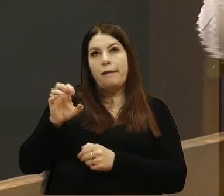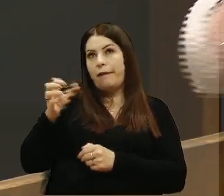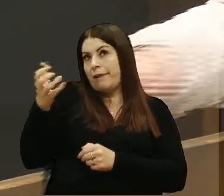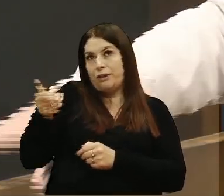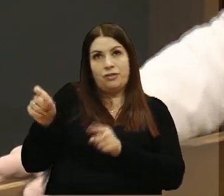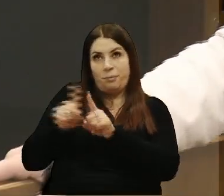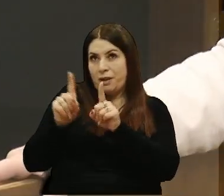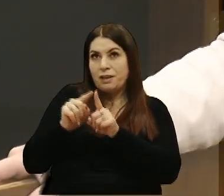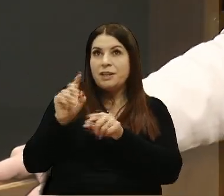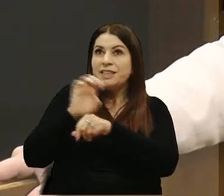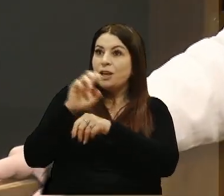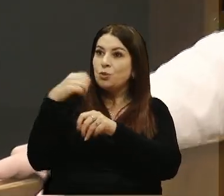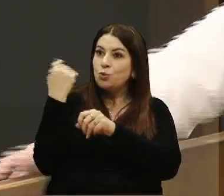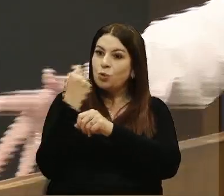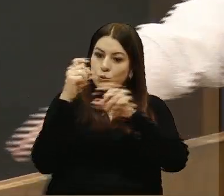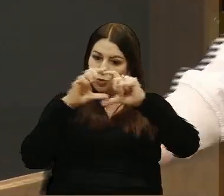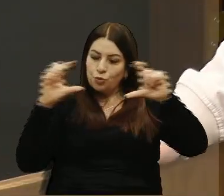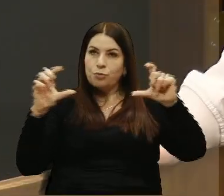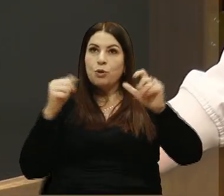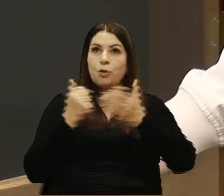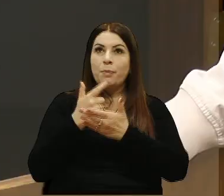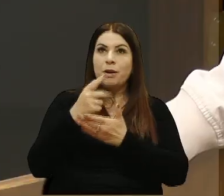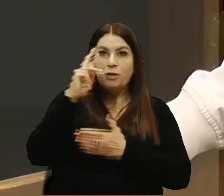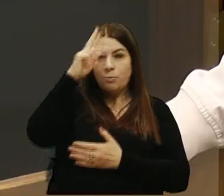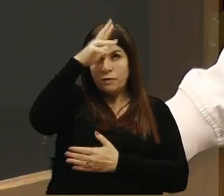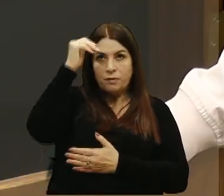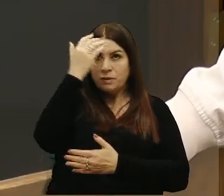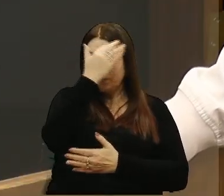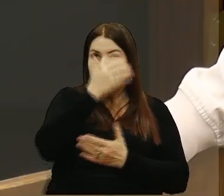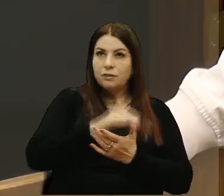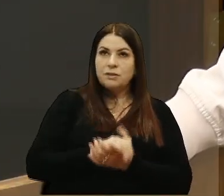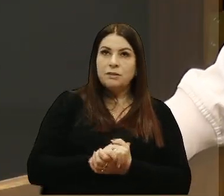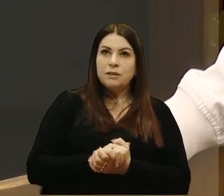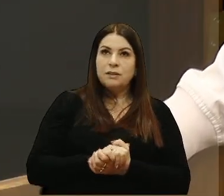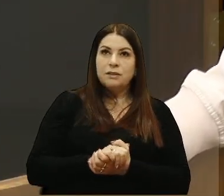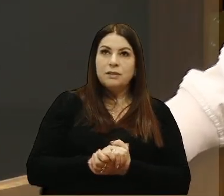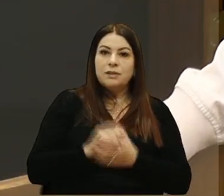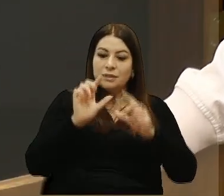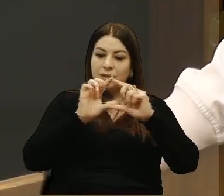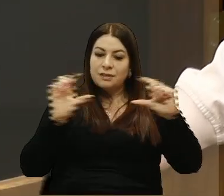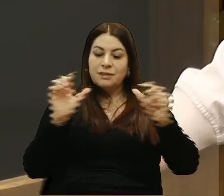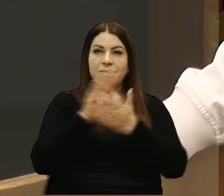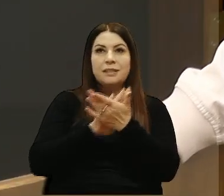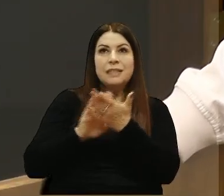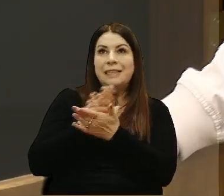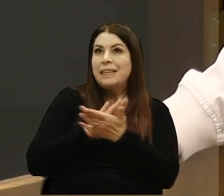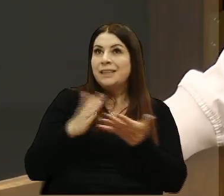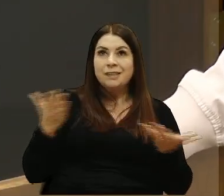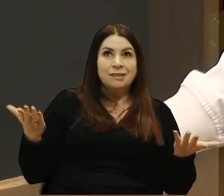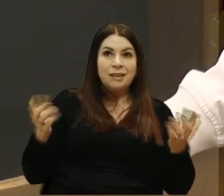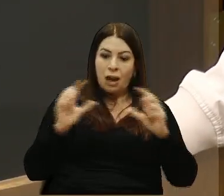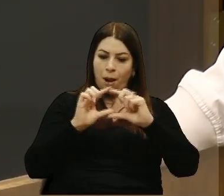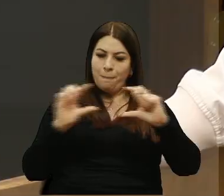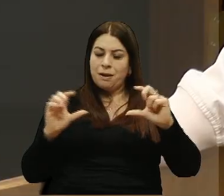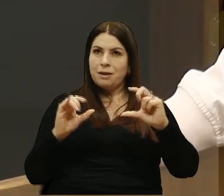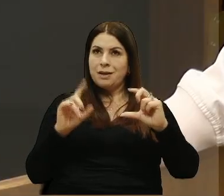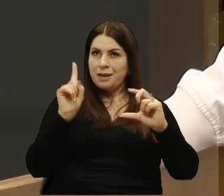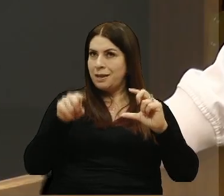Governo do Estado do Rio Grande do Sul. Mas como ela foi comprada pelo prefeito Adiló, não tem escrito nada. A placa nem I